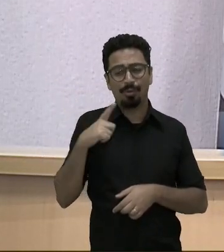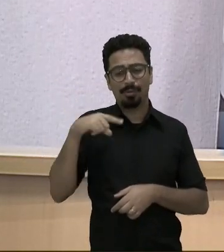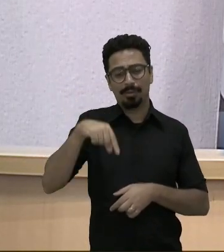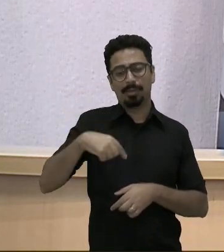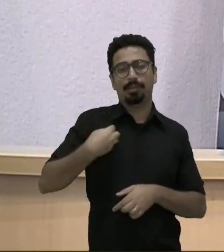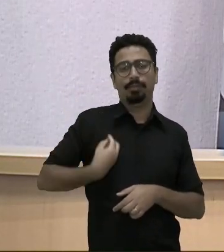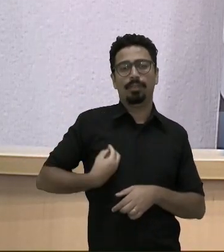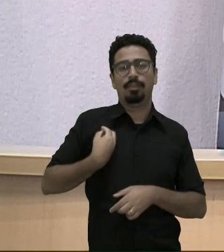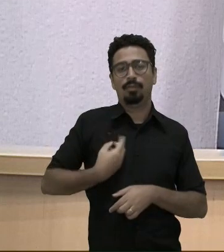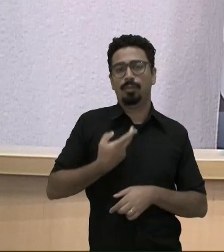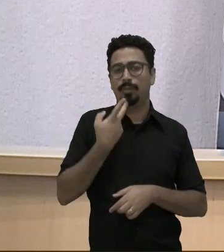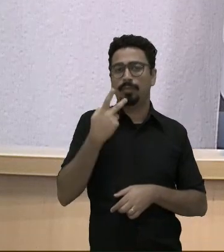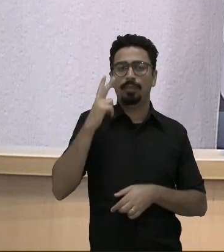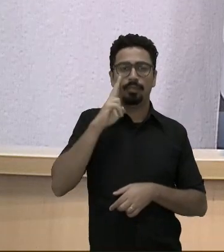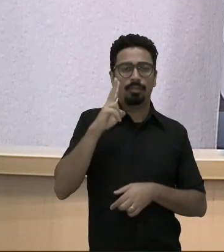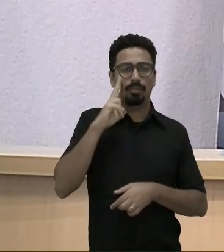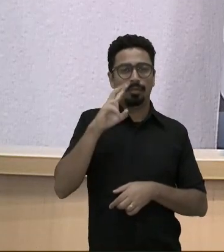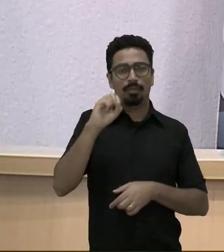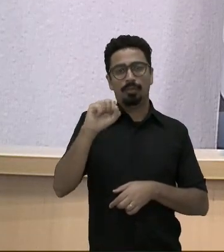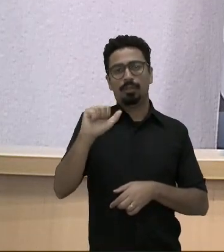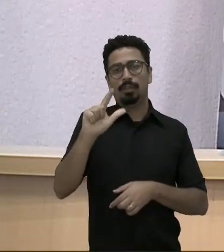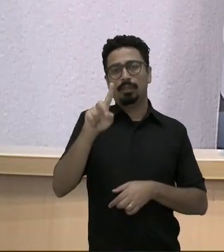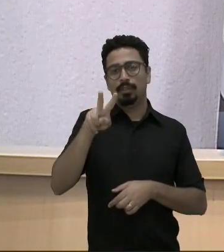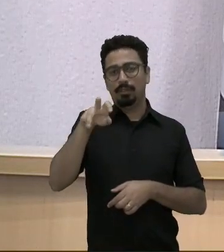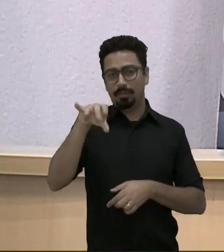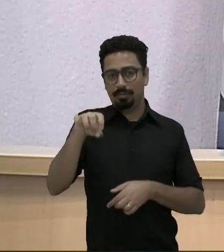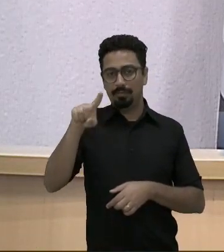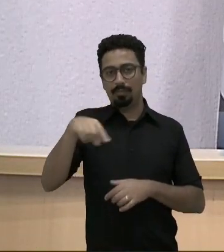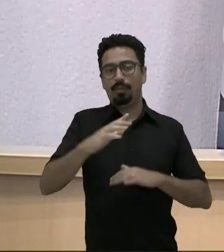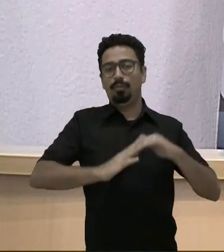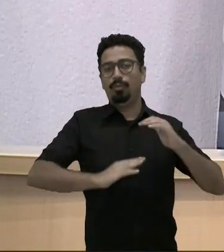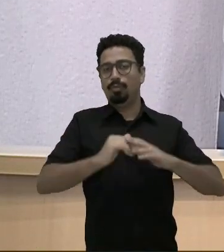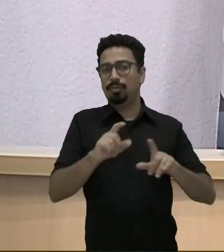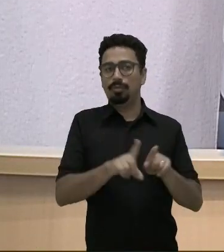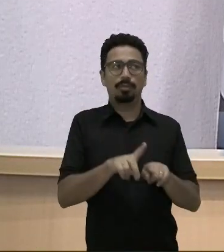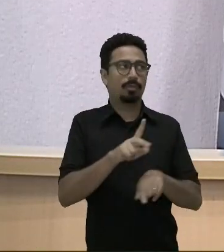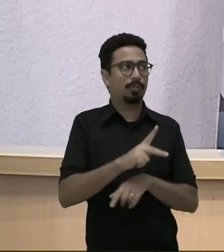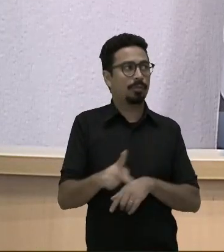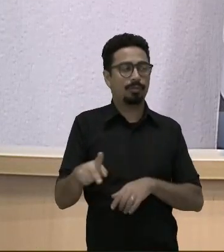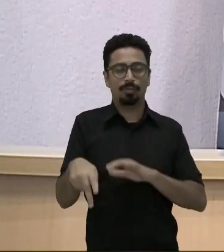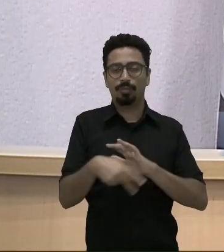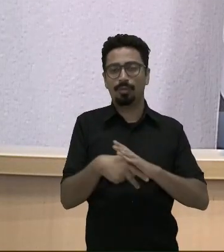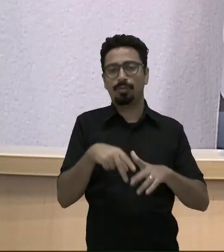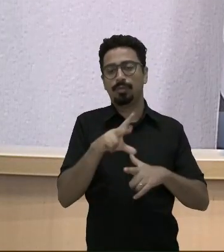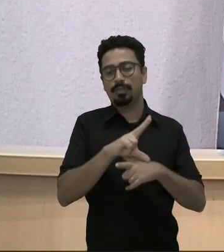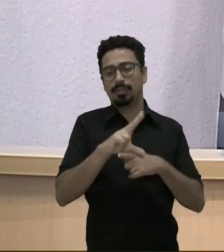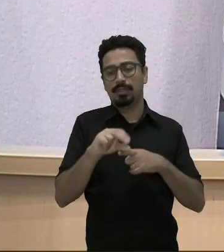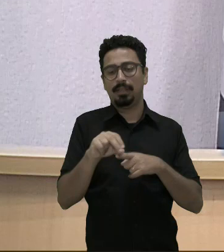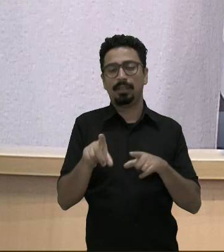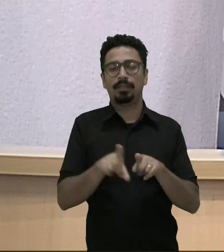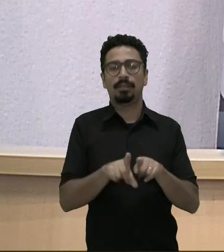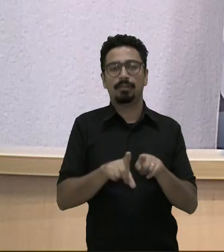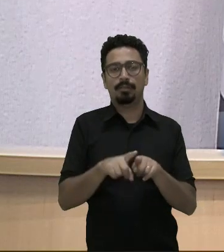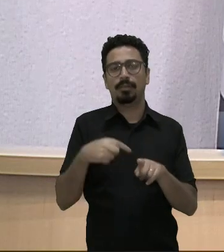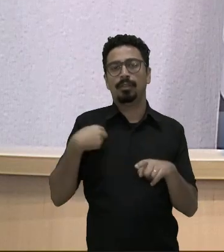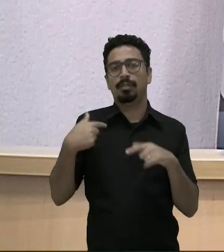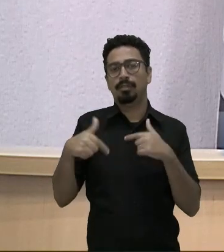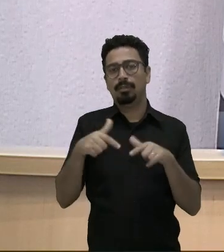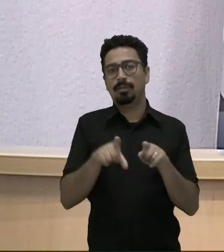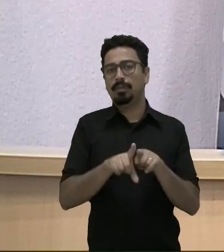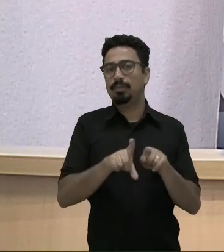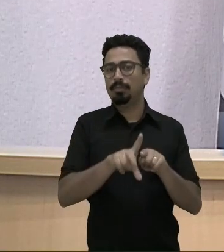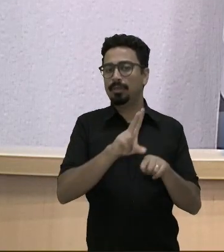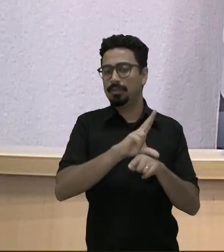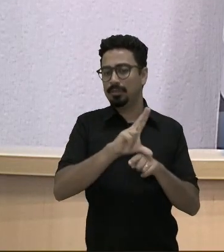vivo para contar a história. E o Sávio foi profissional, professor do SENAC. Entendeu? Eu também fui professor do